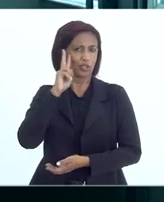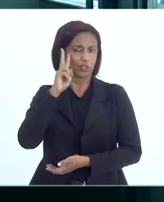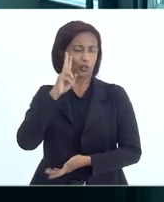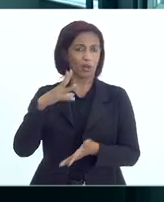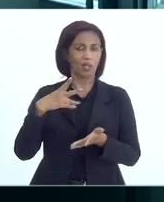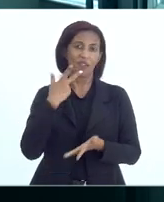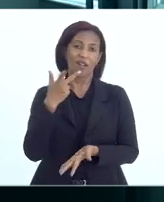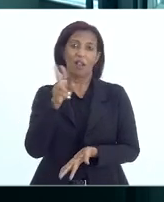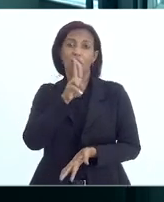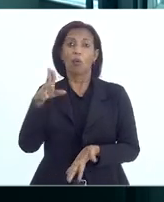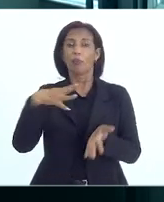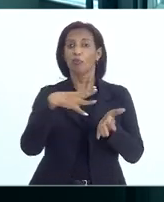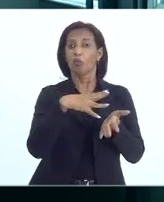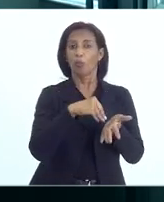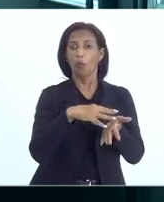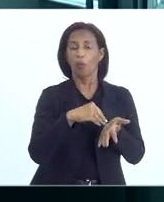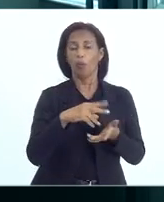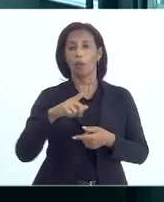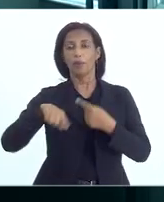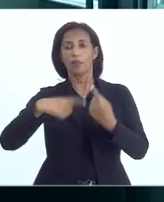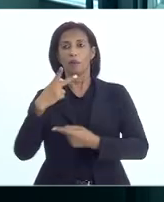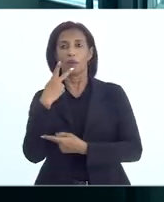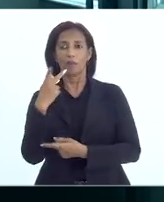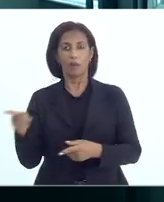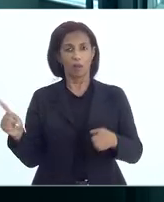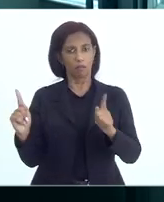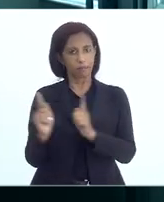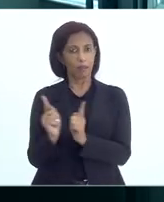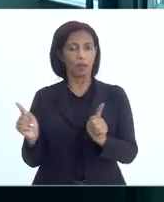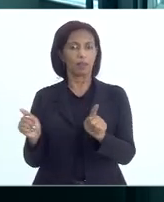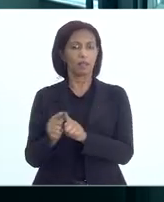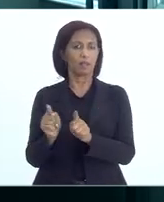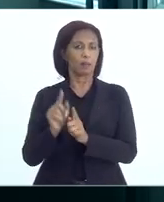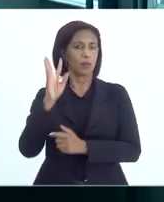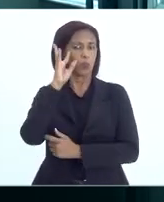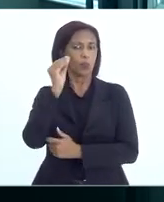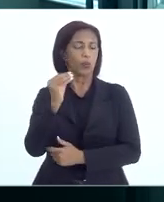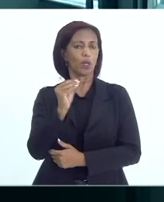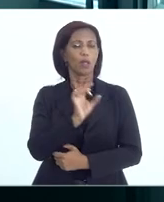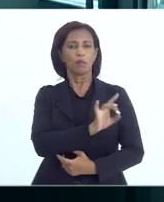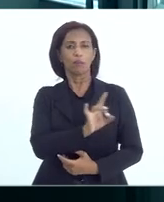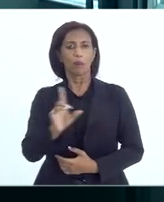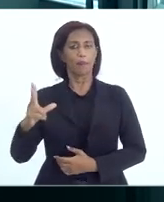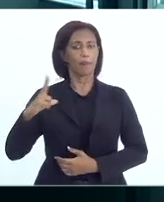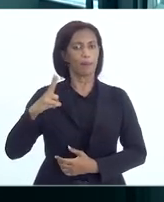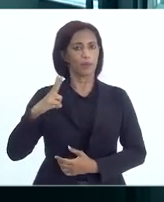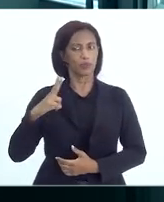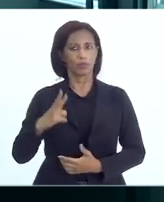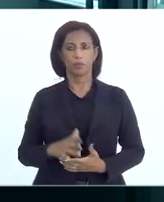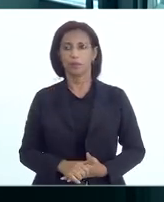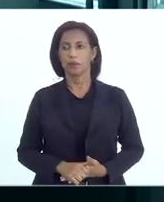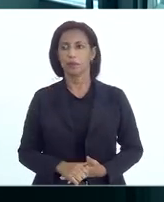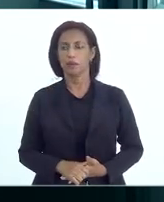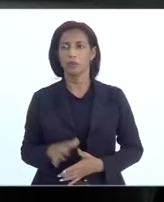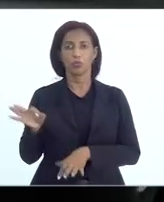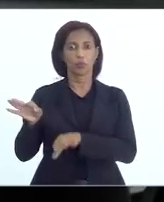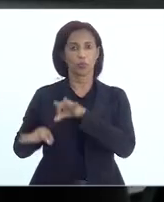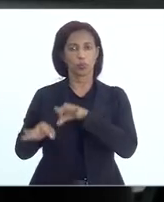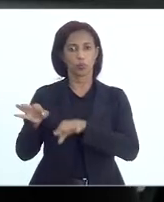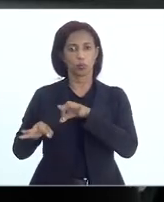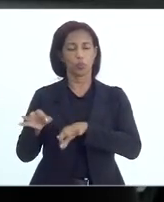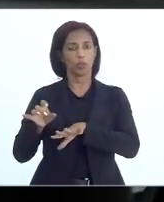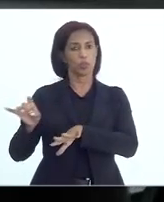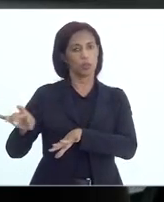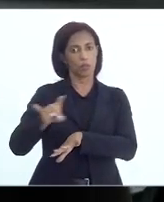que eles mesmos se chamam e depois falaremos brevemente também do cumprimento de decisões individuais tá decisões judiciais